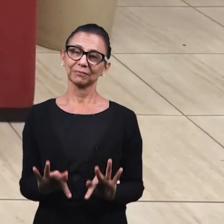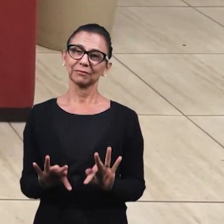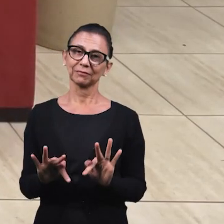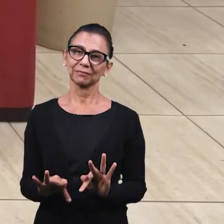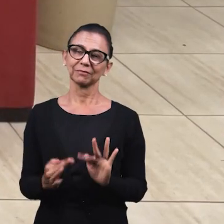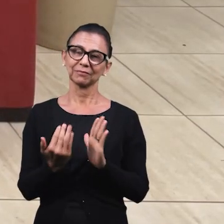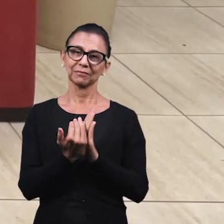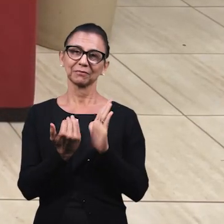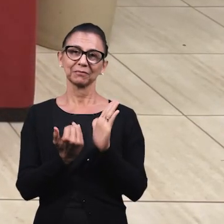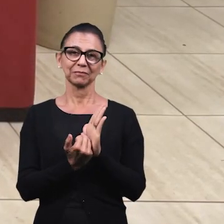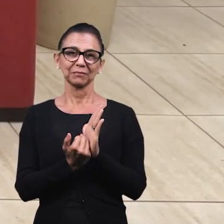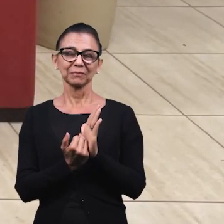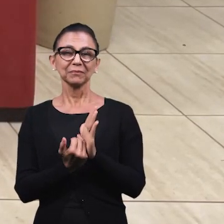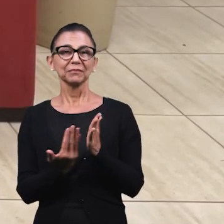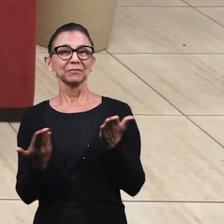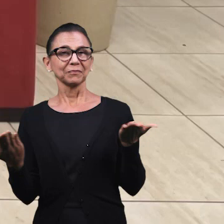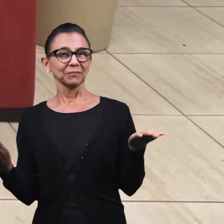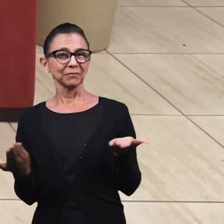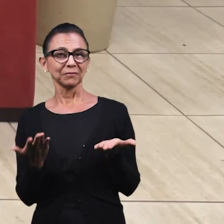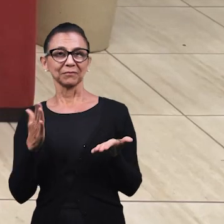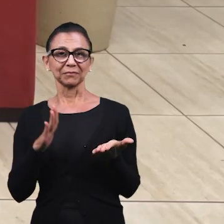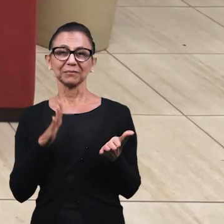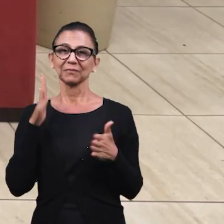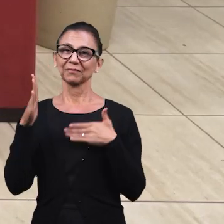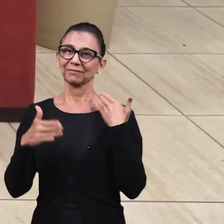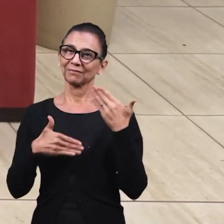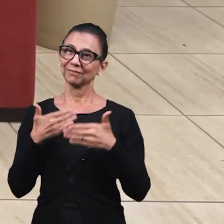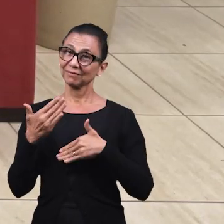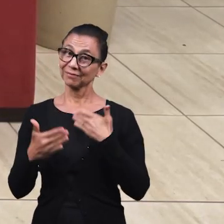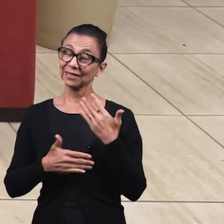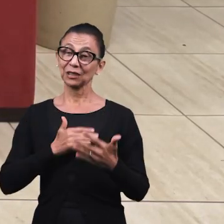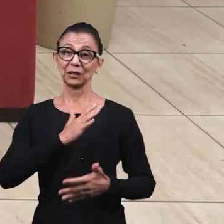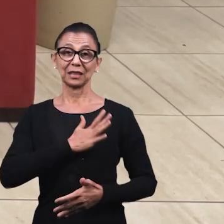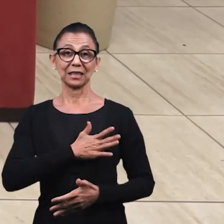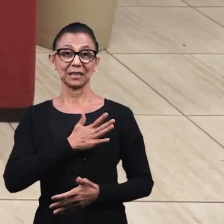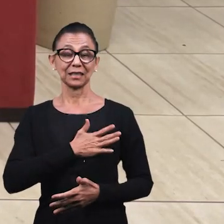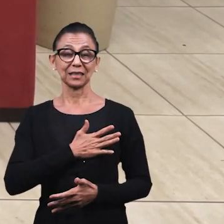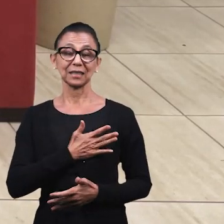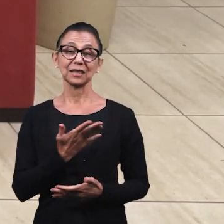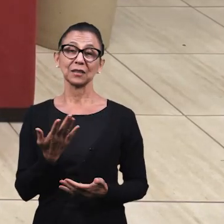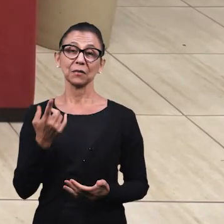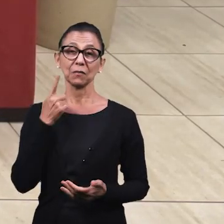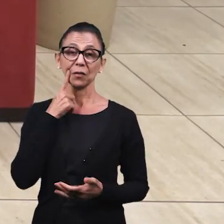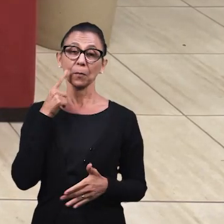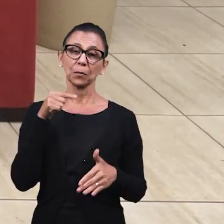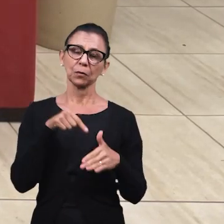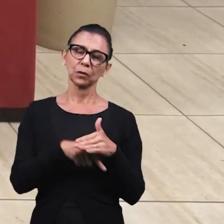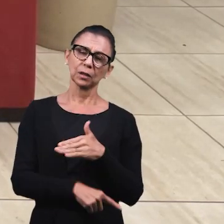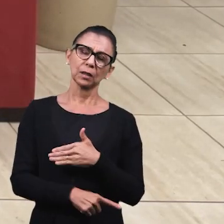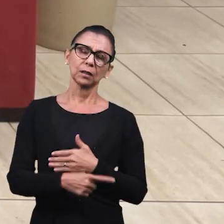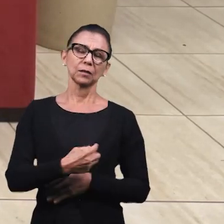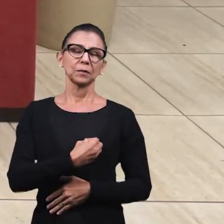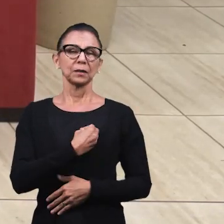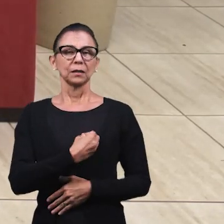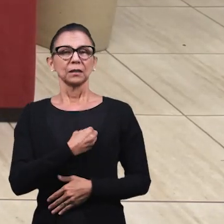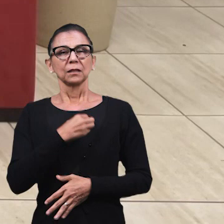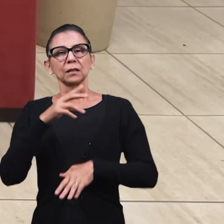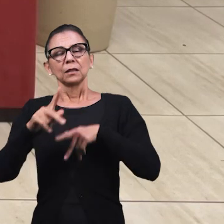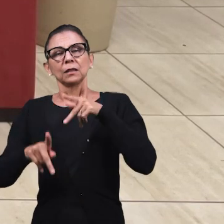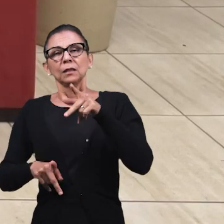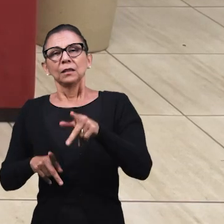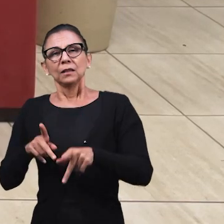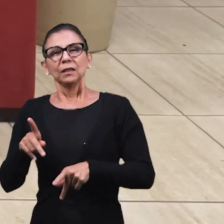meus irmãos, estamos terminando então a edição desta tarde, com muita alegria no coração de vermos a profundidade, o envolvimento,